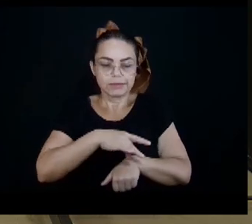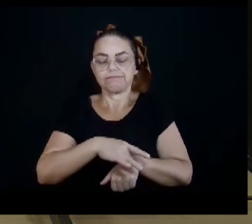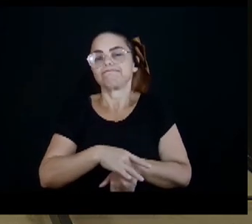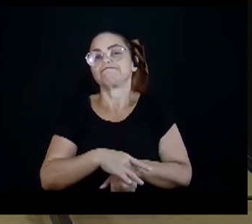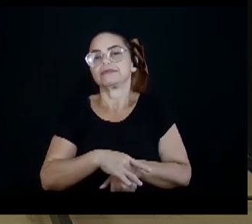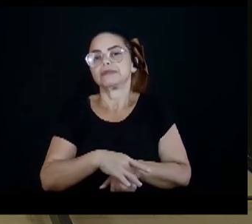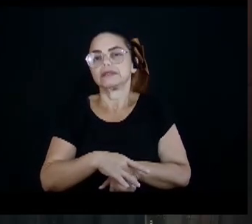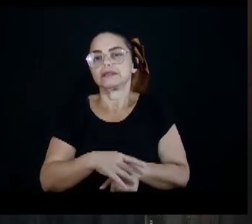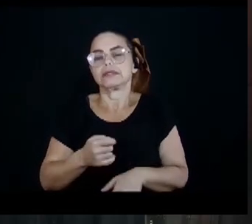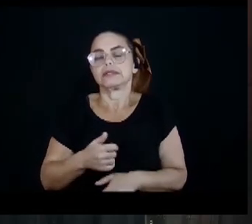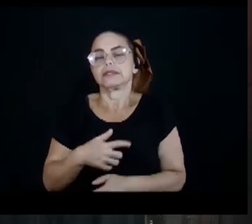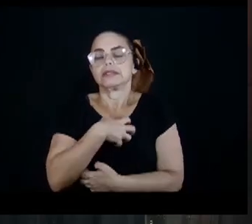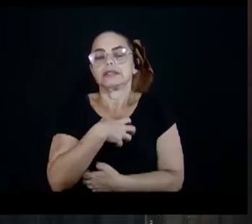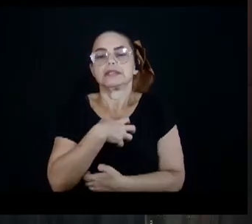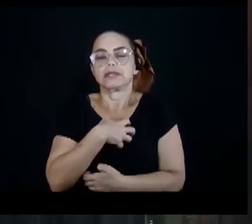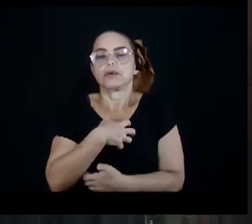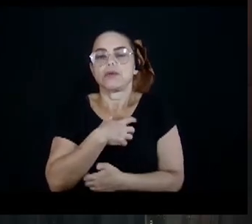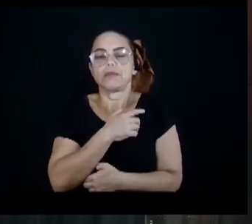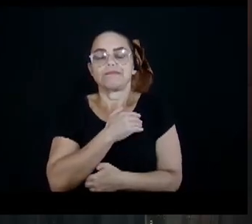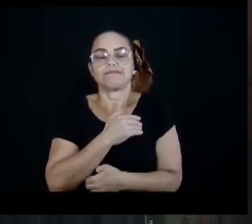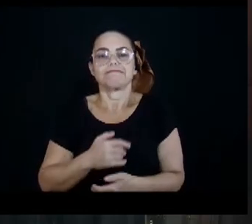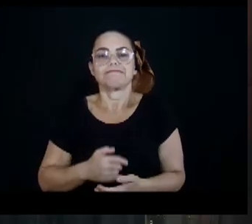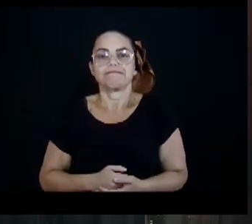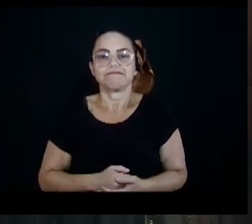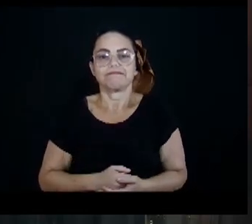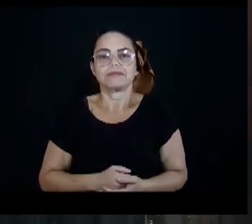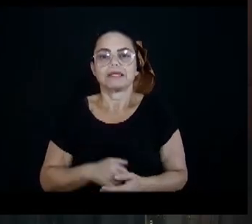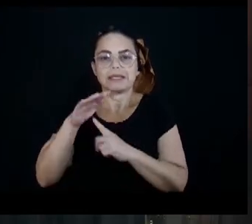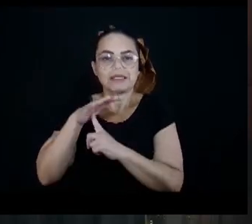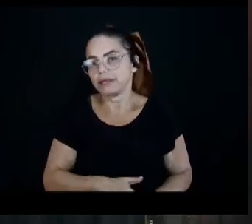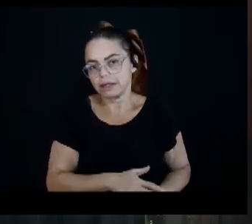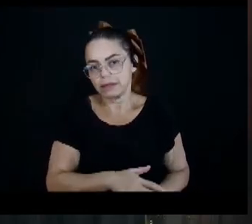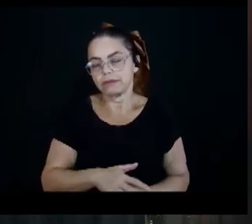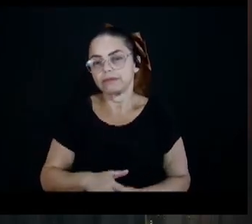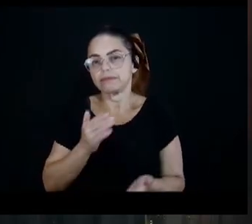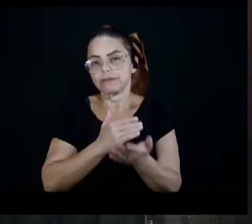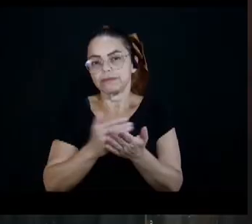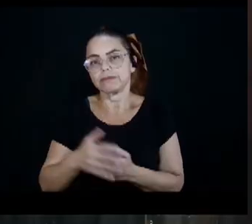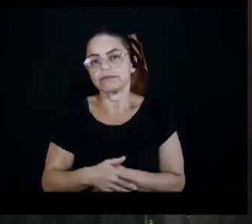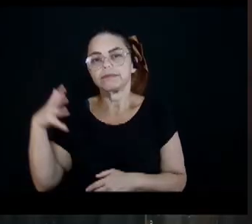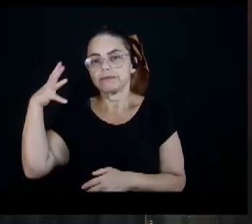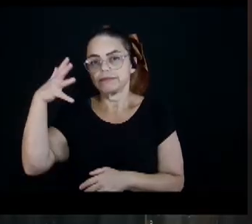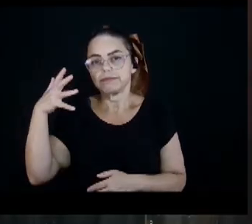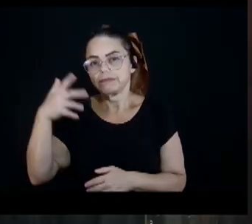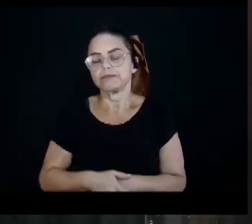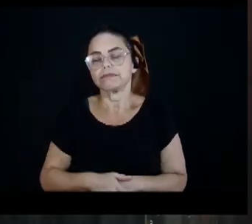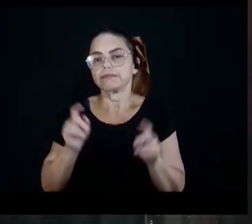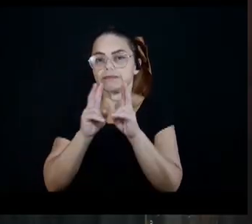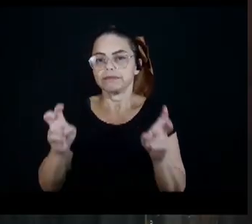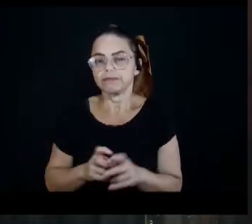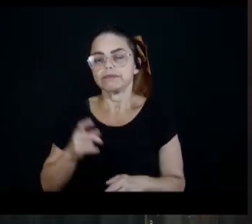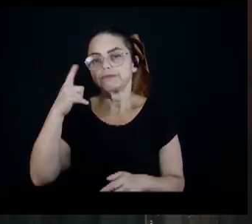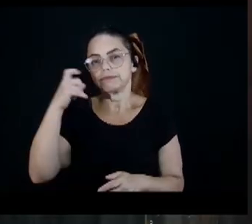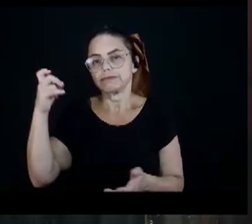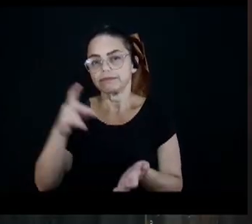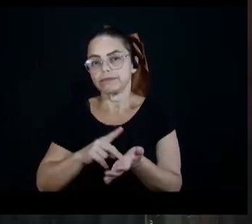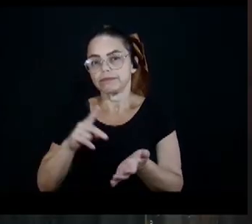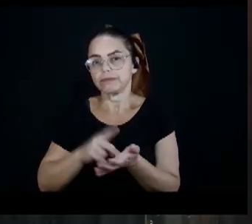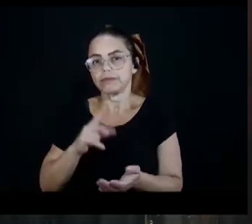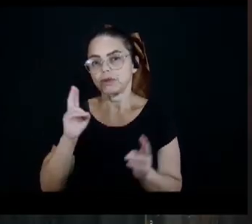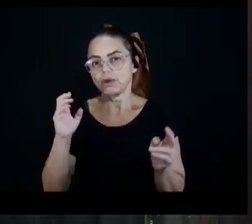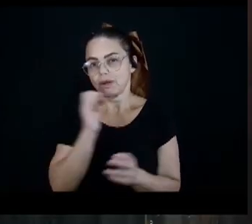é. Por isso que eu comecei já o nosso discurso dizendo que o assunto é bem interessante, emergente e